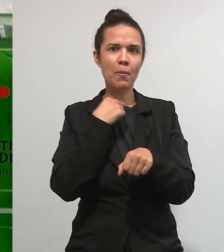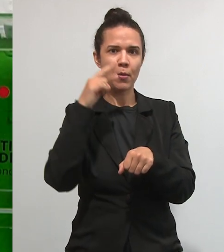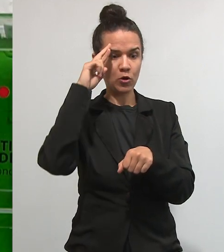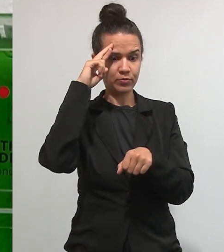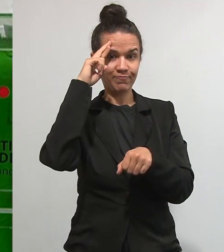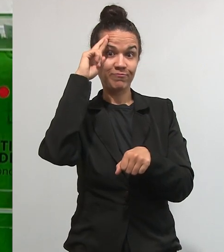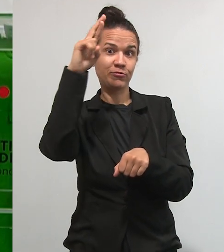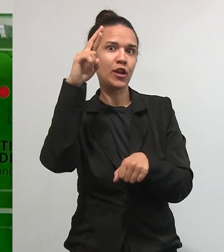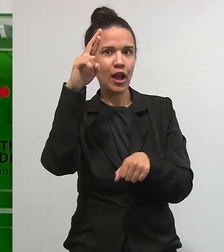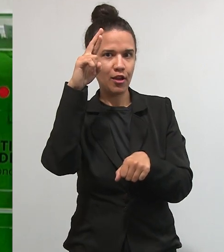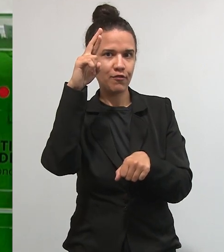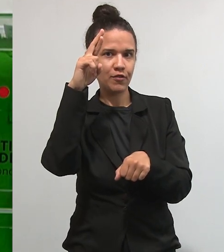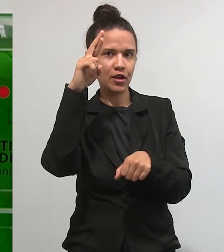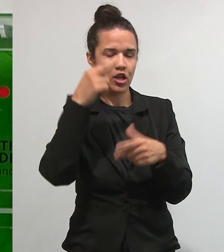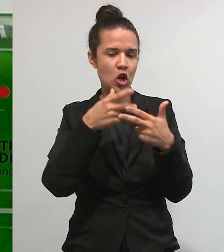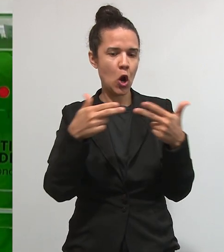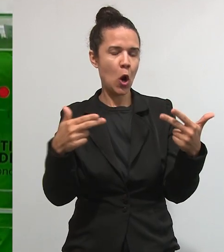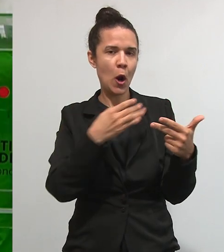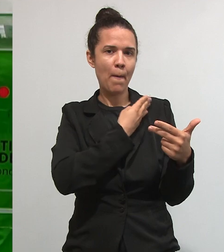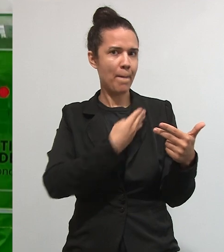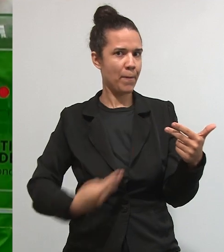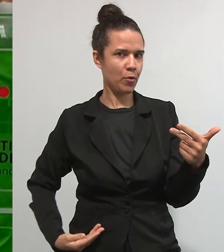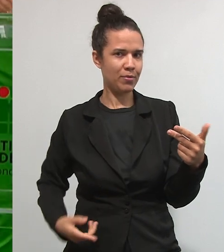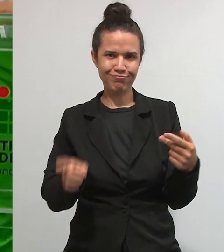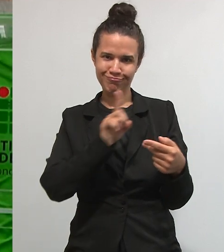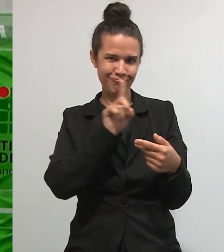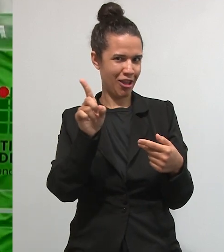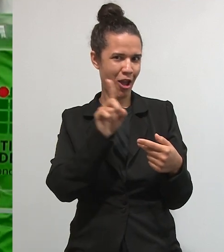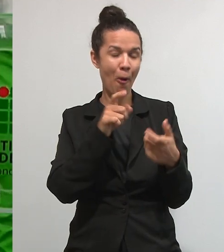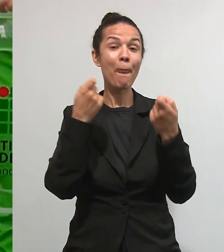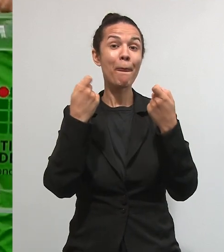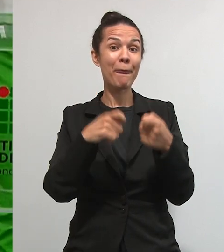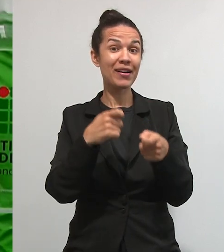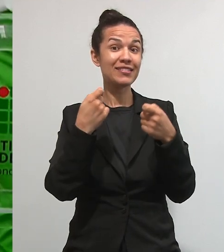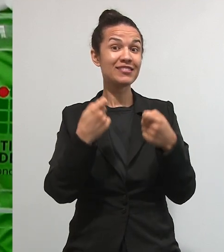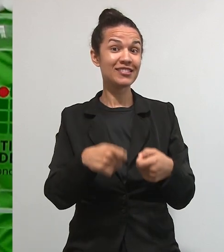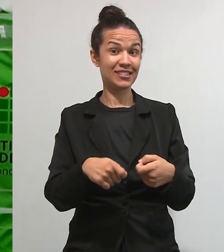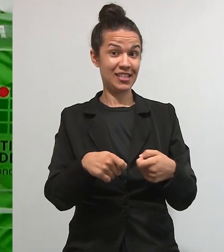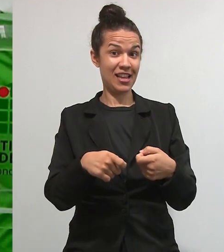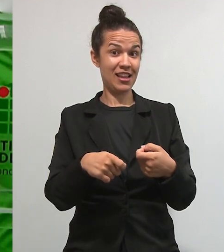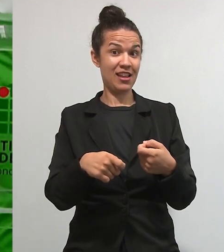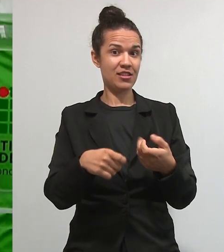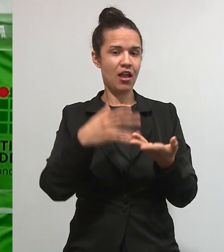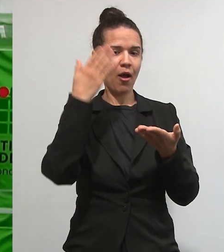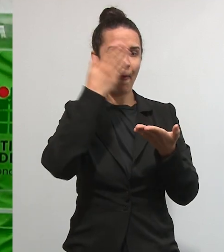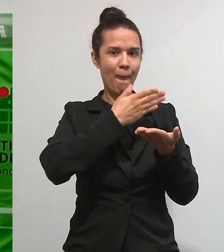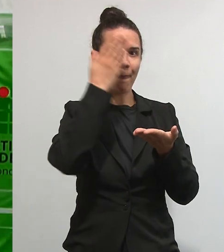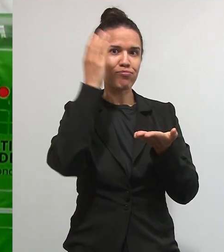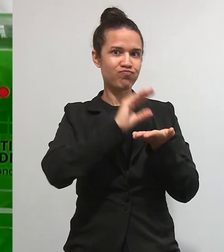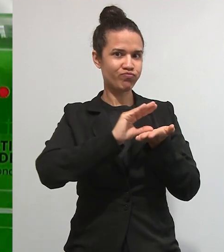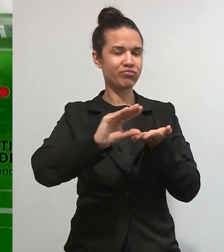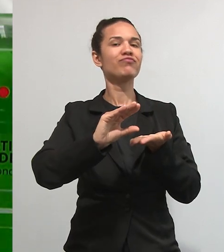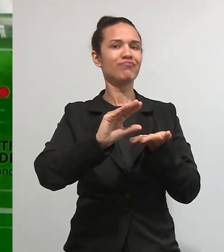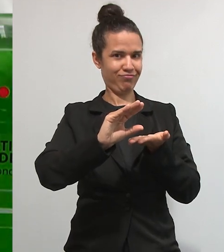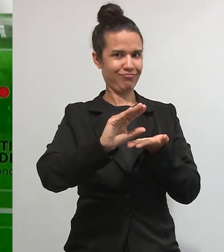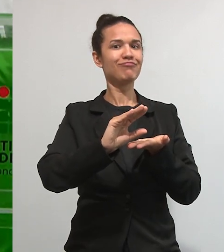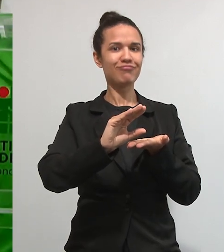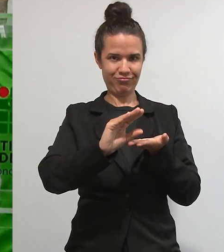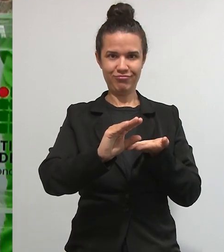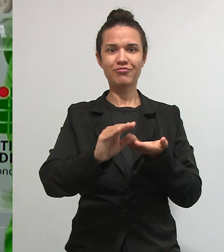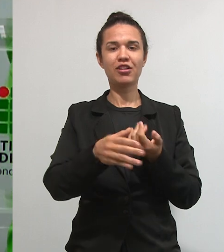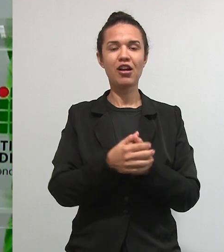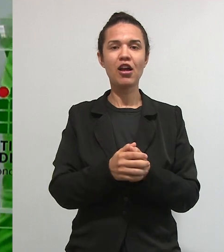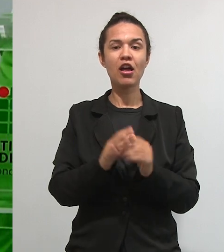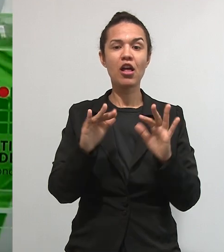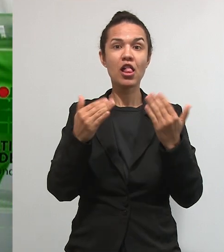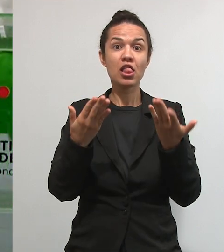não é dono da coisa pública. Ele tem que prestar contas, tá? Inclusive aqui, ó, a autonomia patrimonial tem